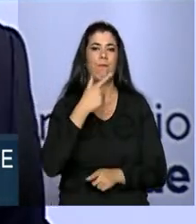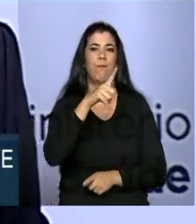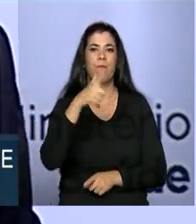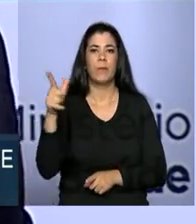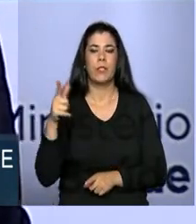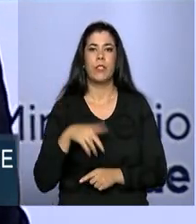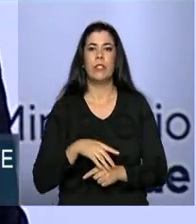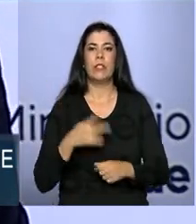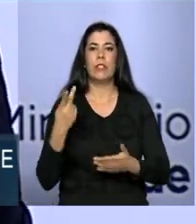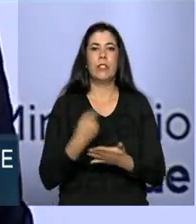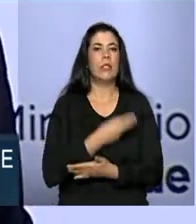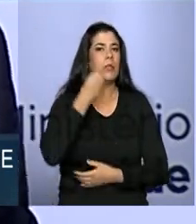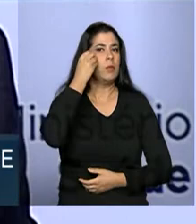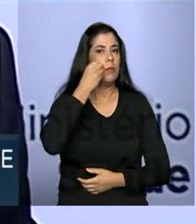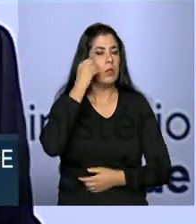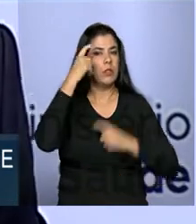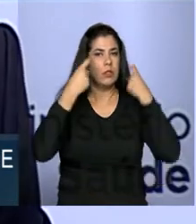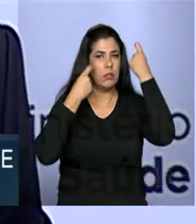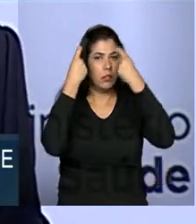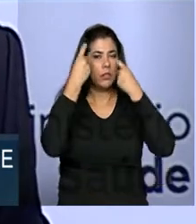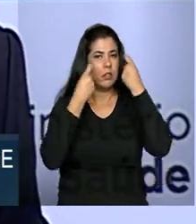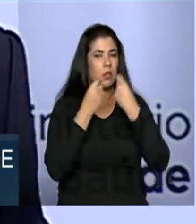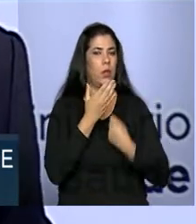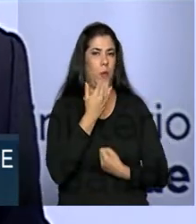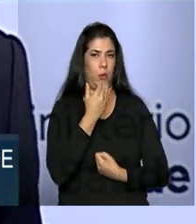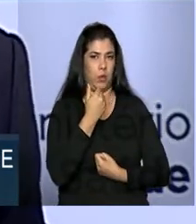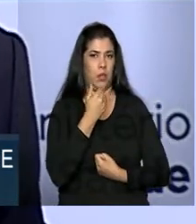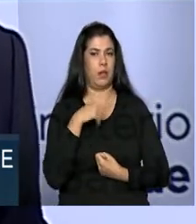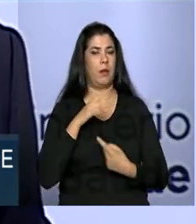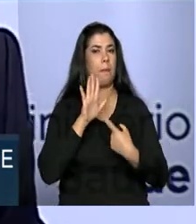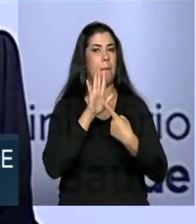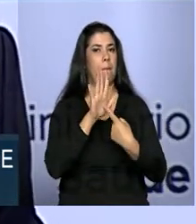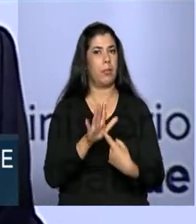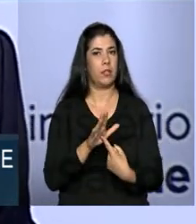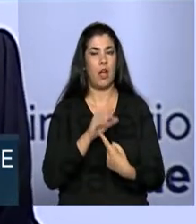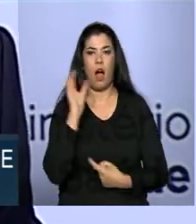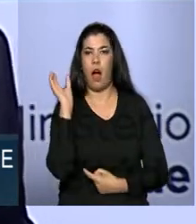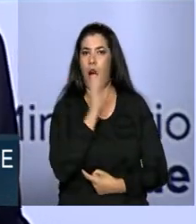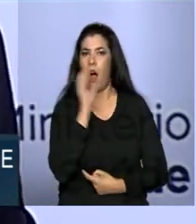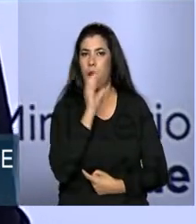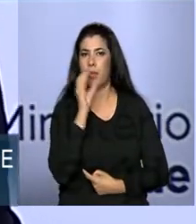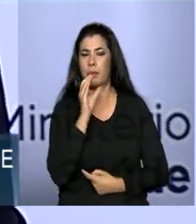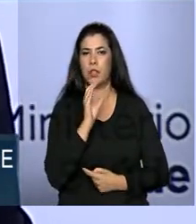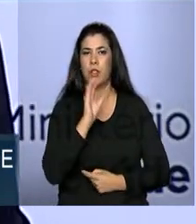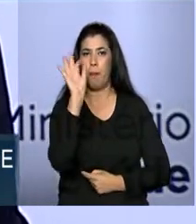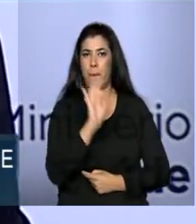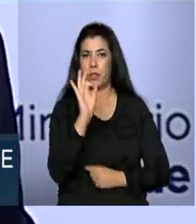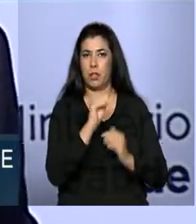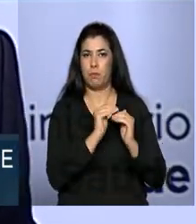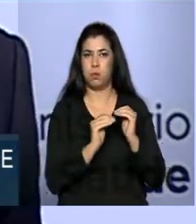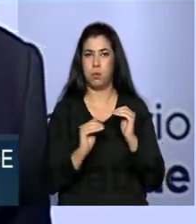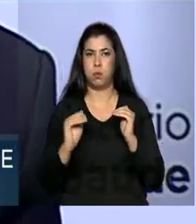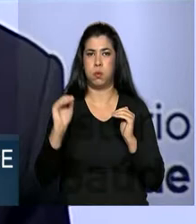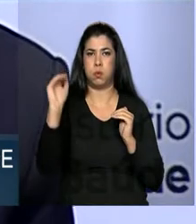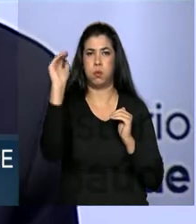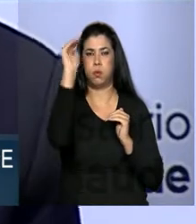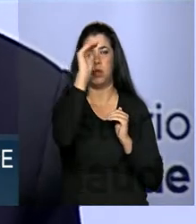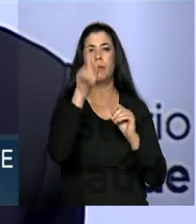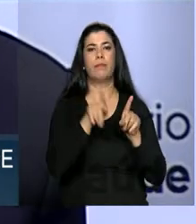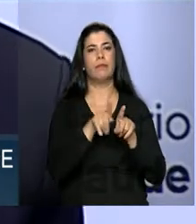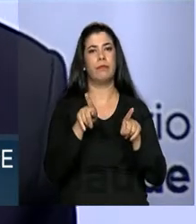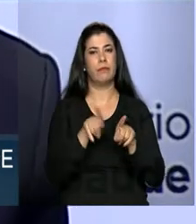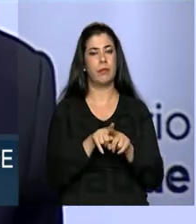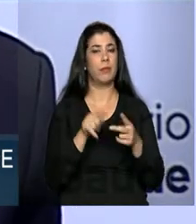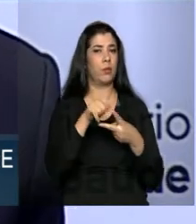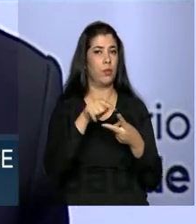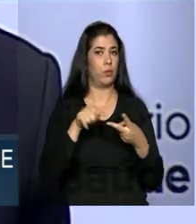situação alimentar preocupante, ela mostra uma tendência avassaladora de crescimento da obesidade e do sobrepeso como